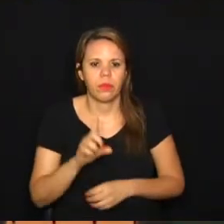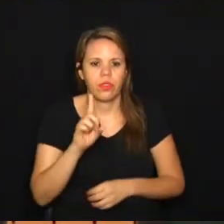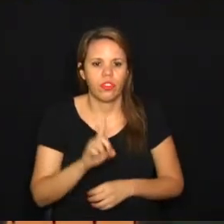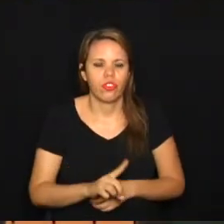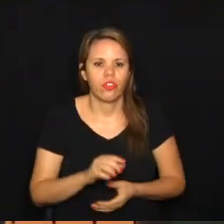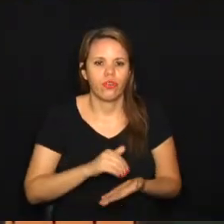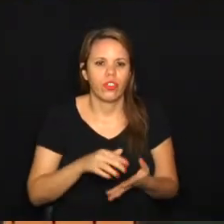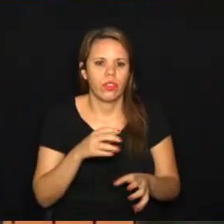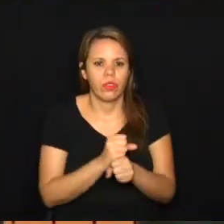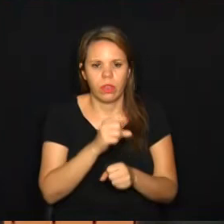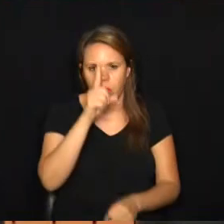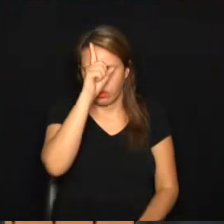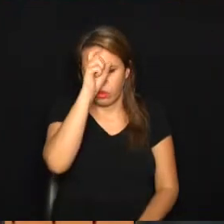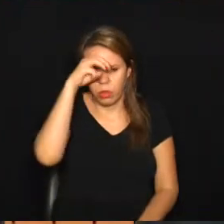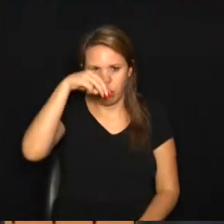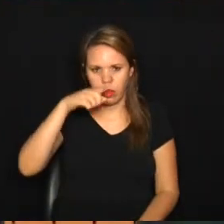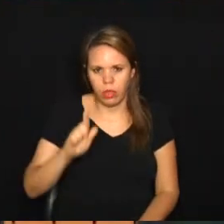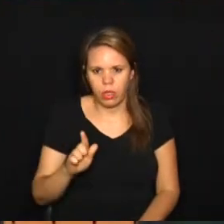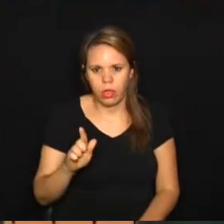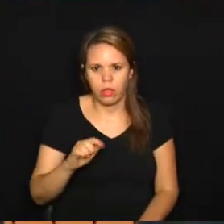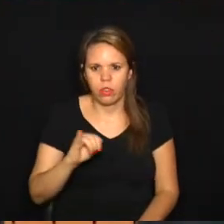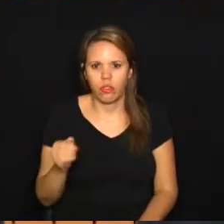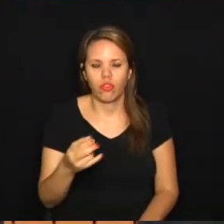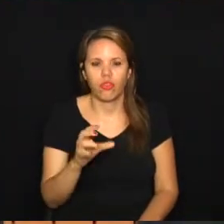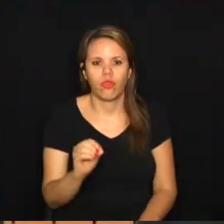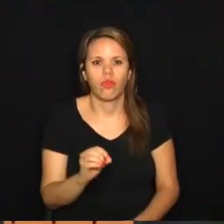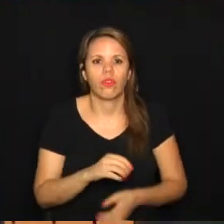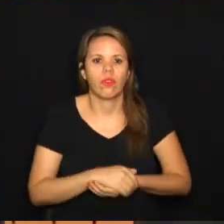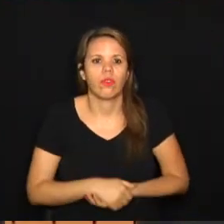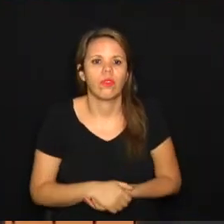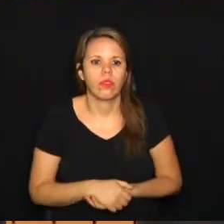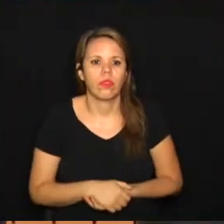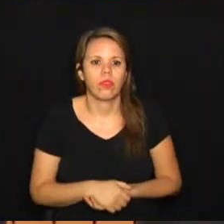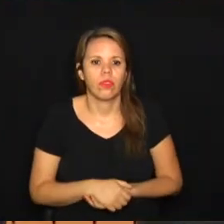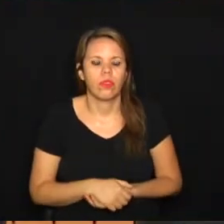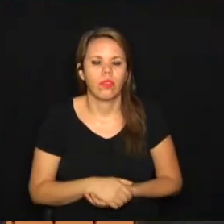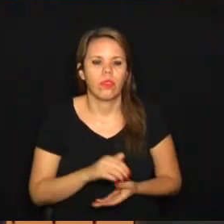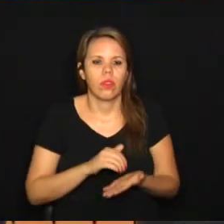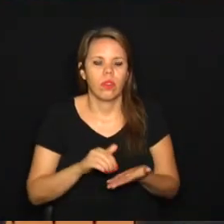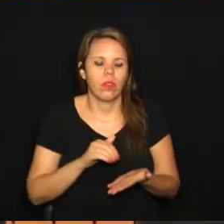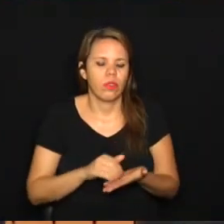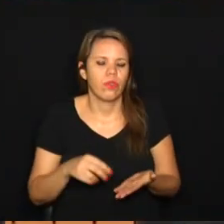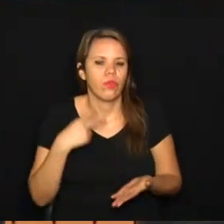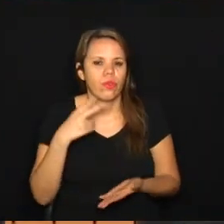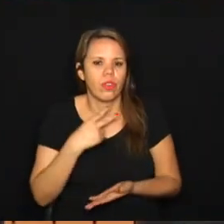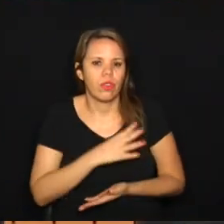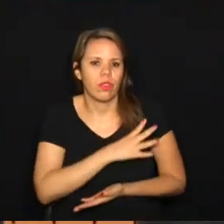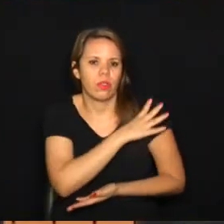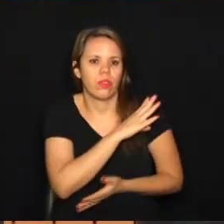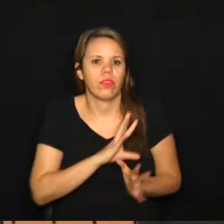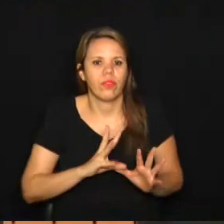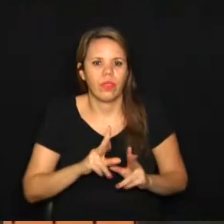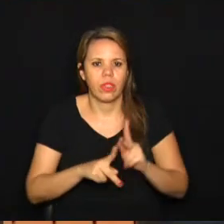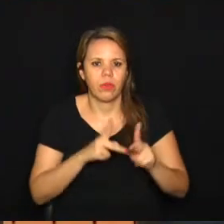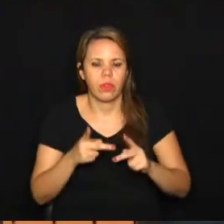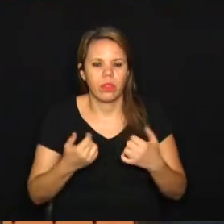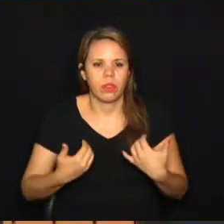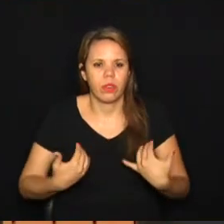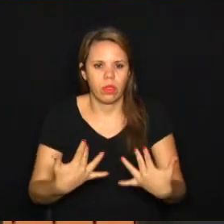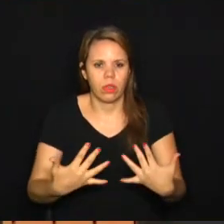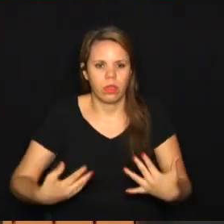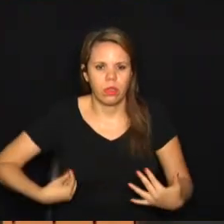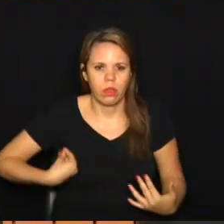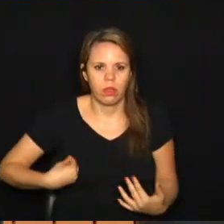financeiro do Mário Gatti, Júlio Martello, assessor do vereador Tenente Santini, e os demais presentes na